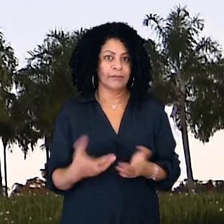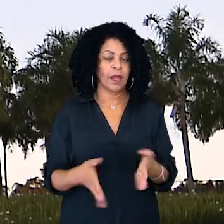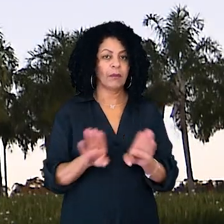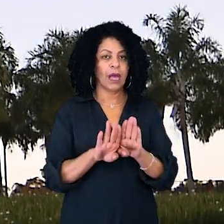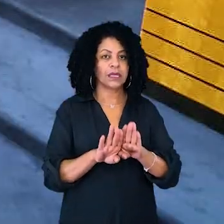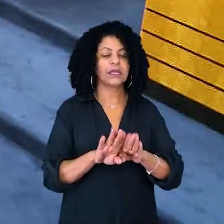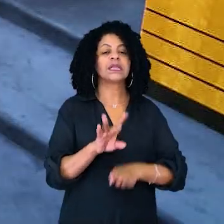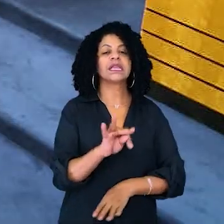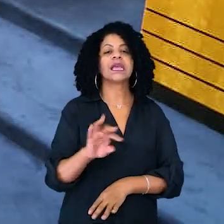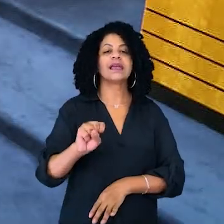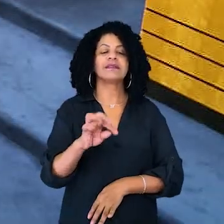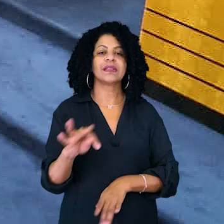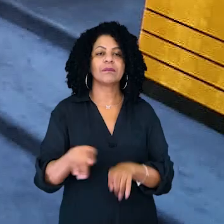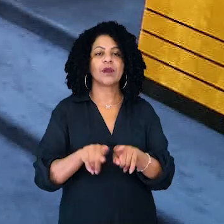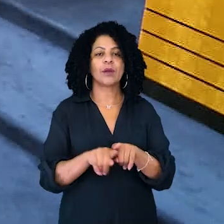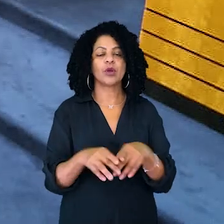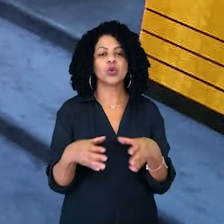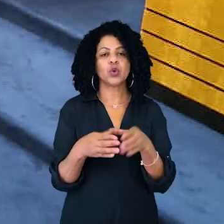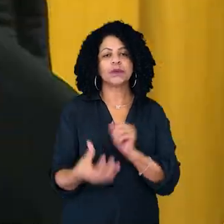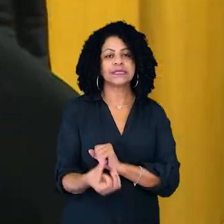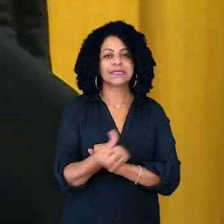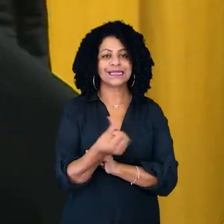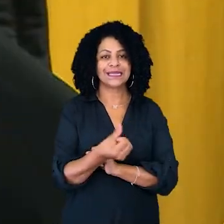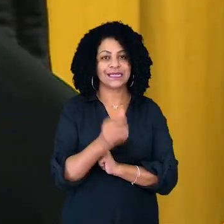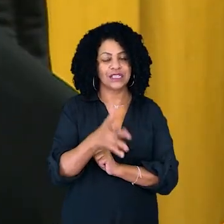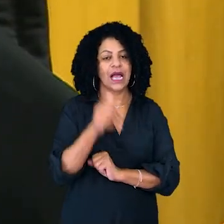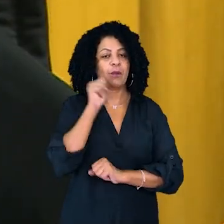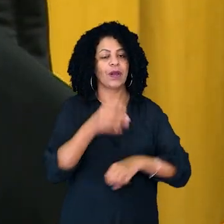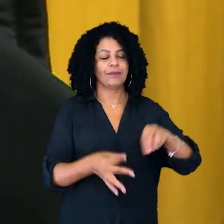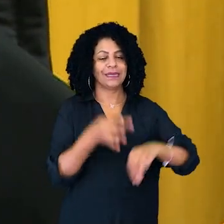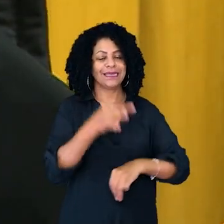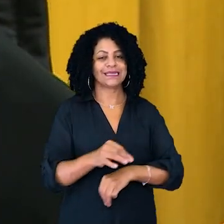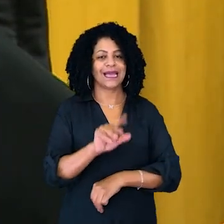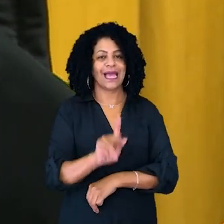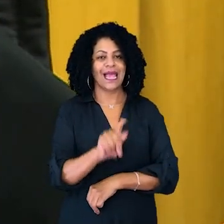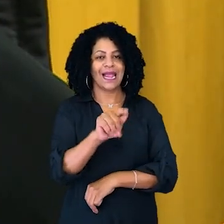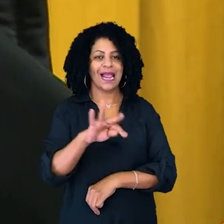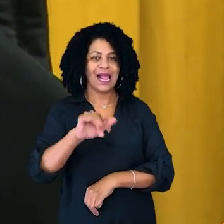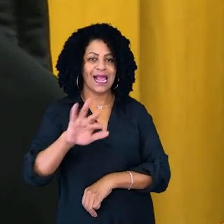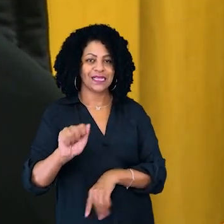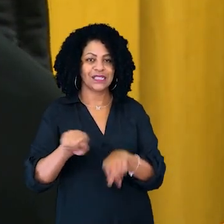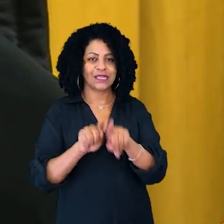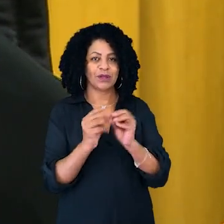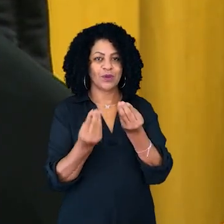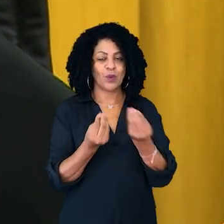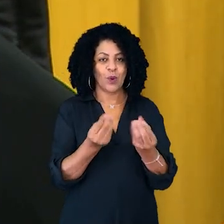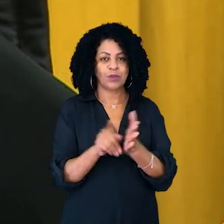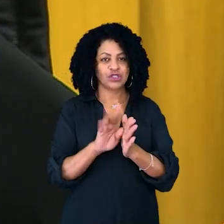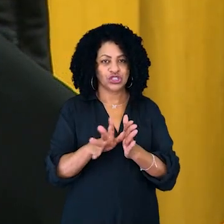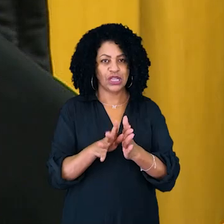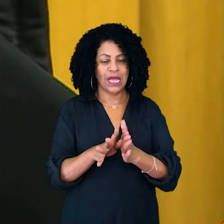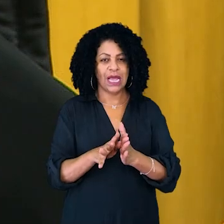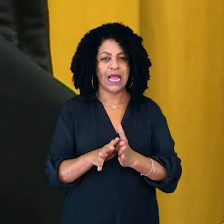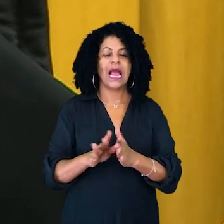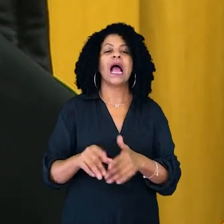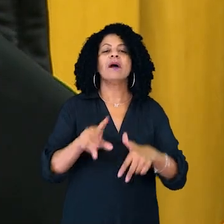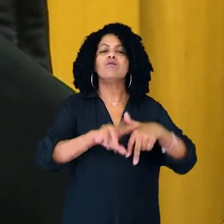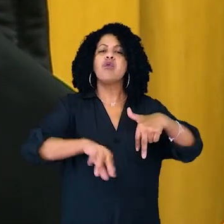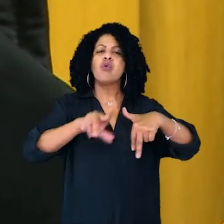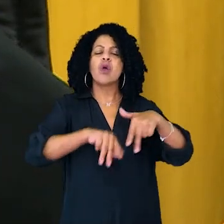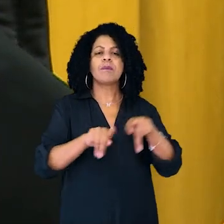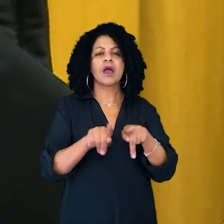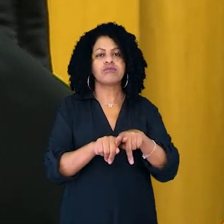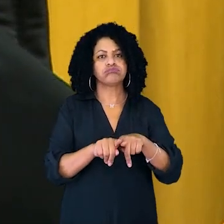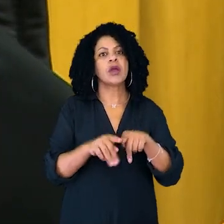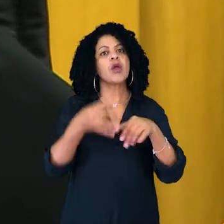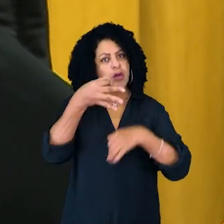o caso foi julgado pela sexta turma. A ministra Cátia Arruda, relatora do recurso, destacou que a identidade de gênero